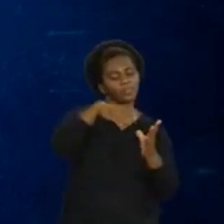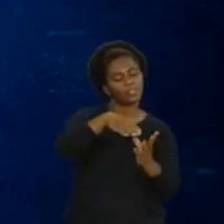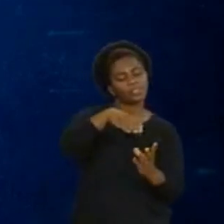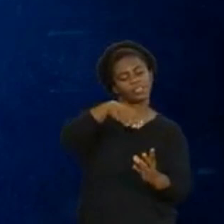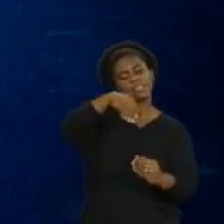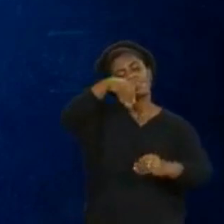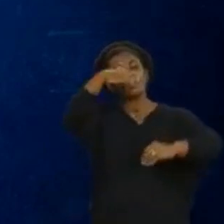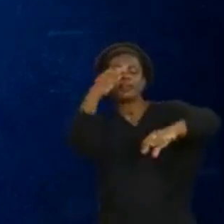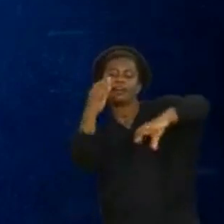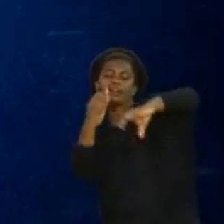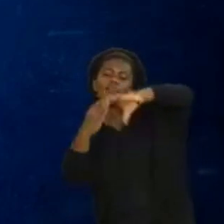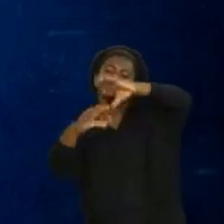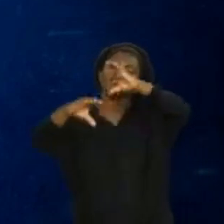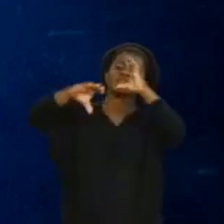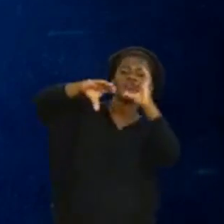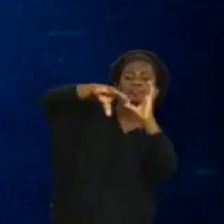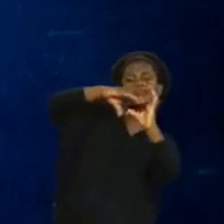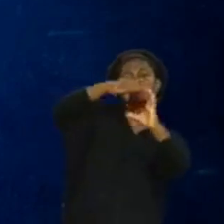Então,